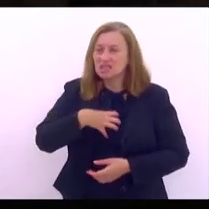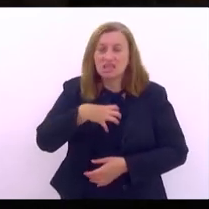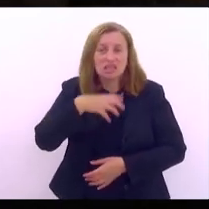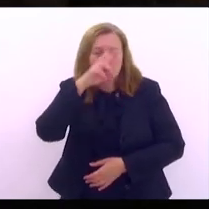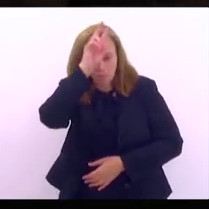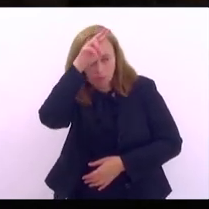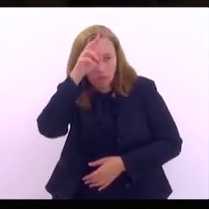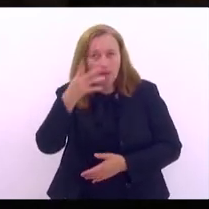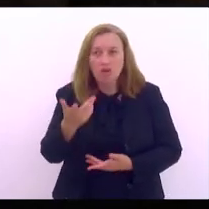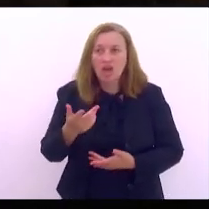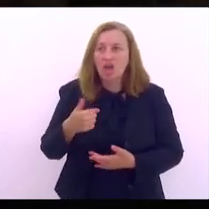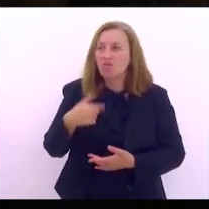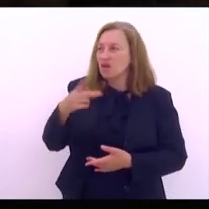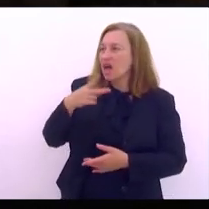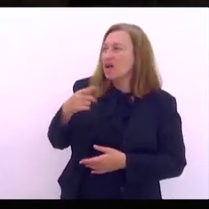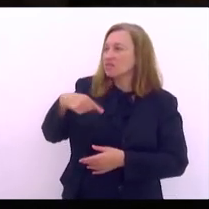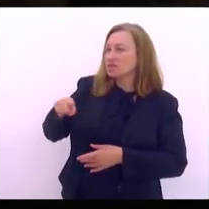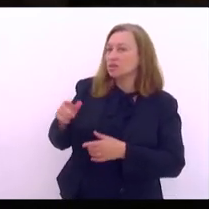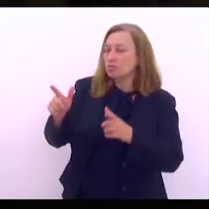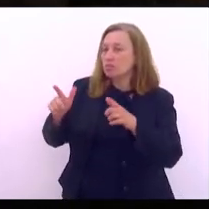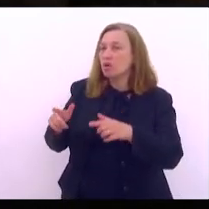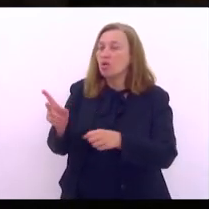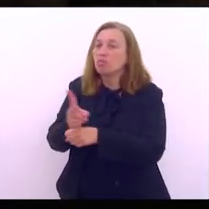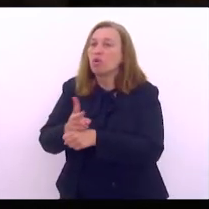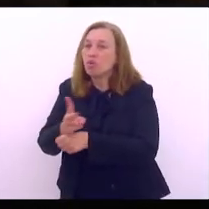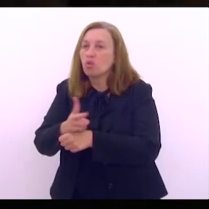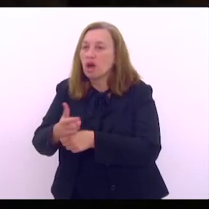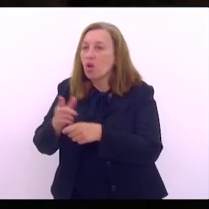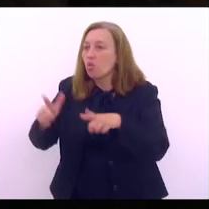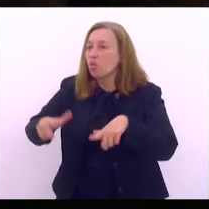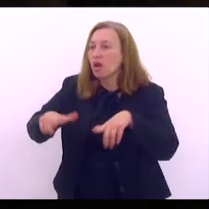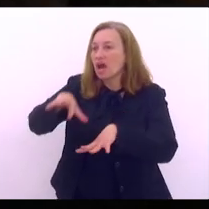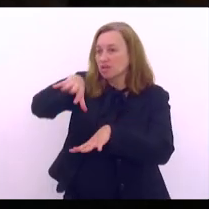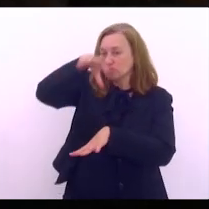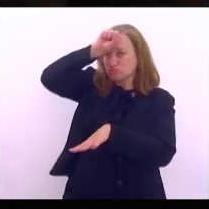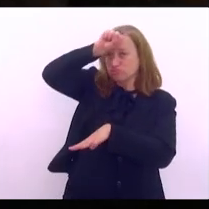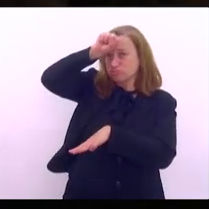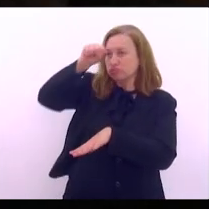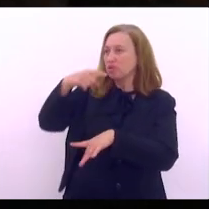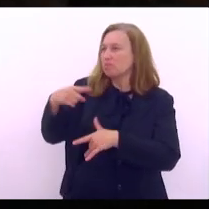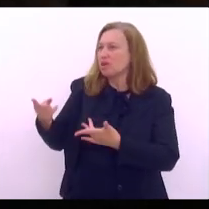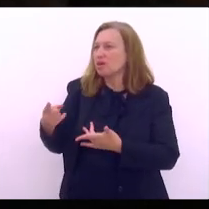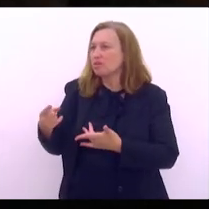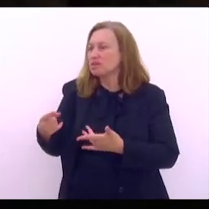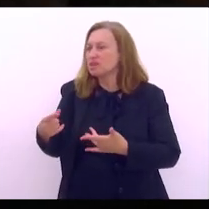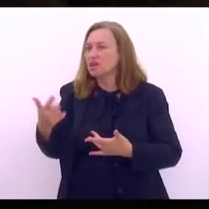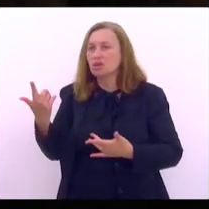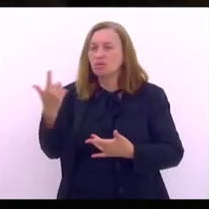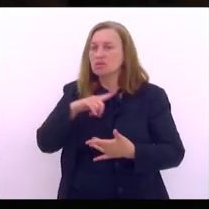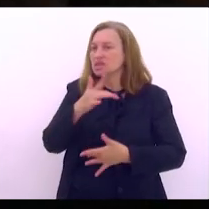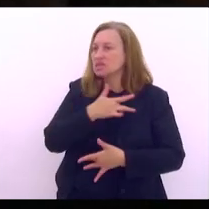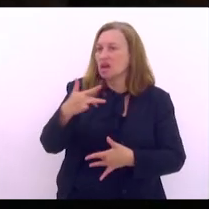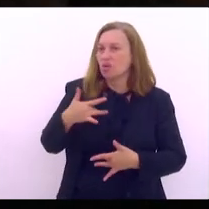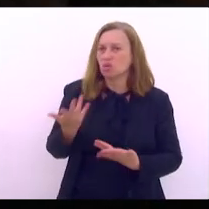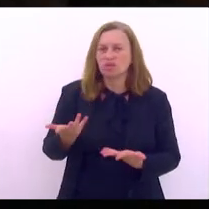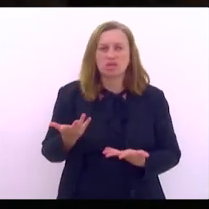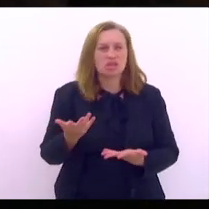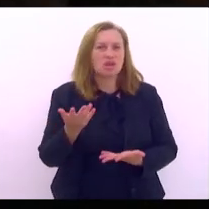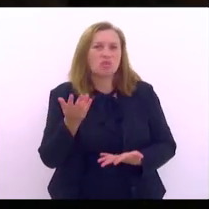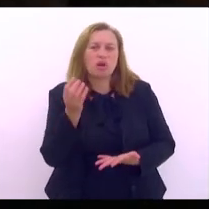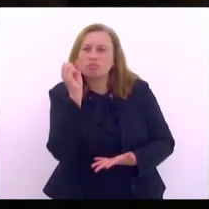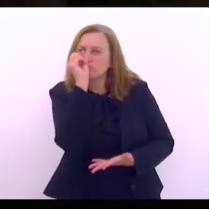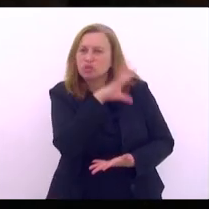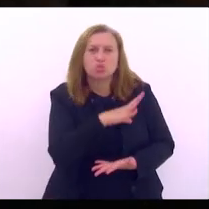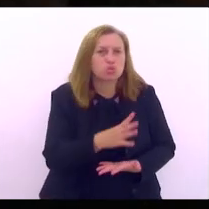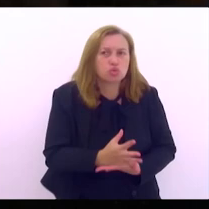seguinte: olha, você tem que procurar um centro espírita para se desenvolver. Eu não vou falar isso. Isto é uma soberba, uma arrogância